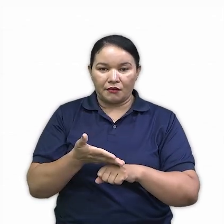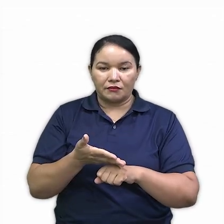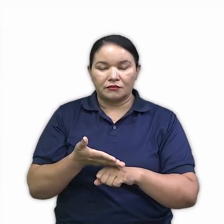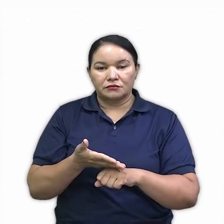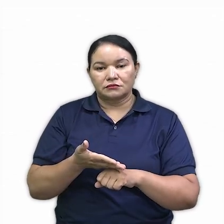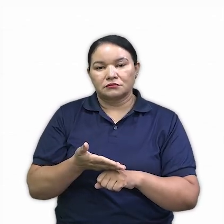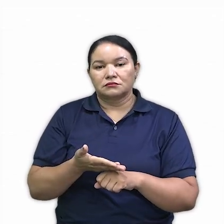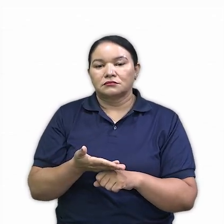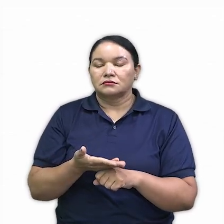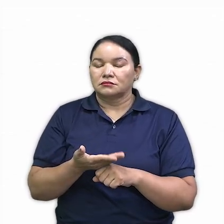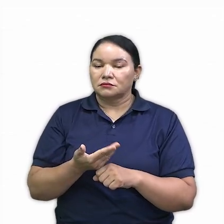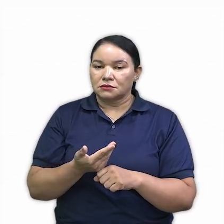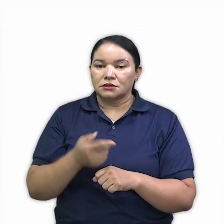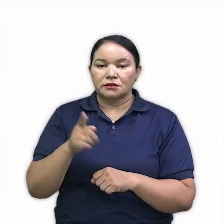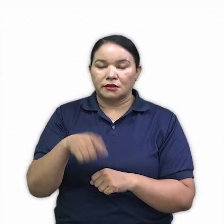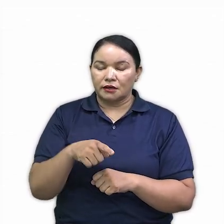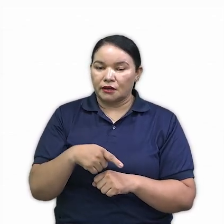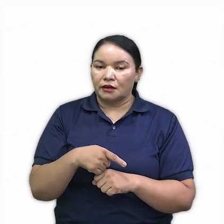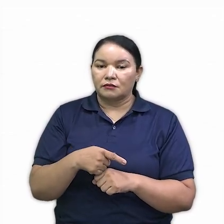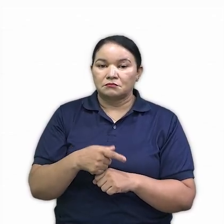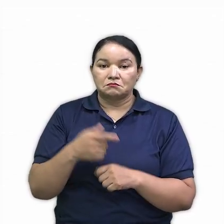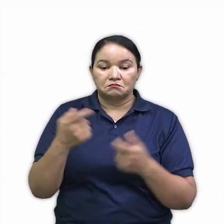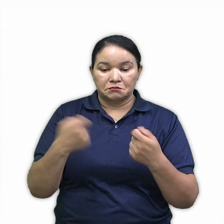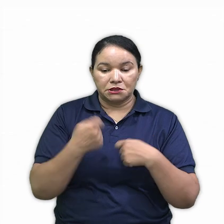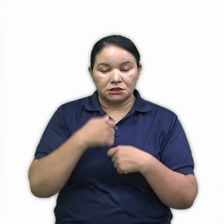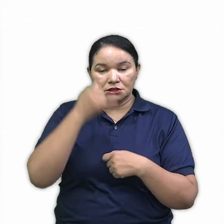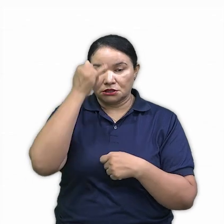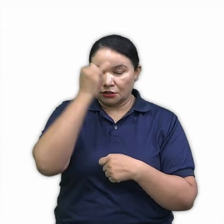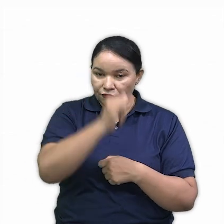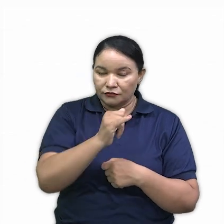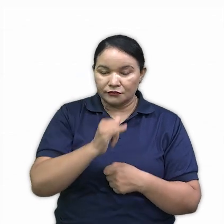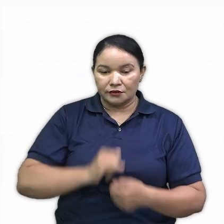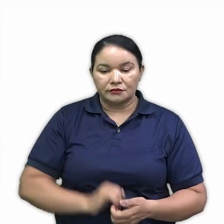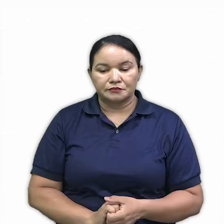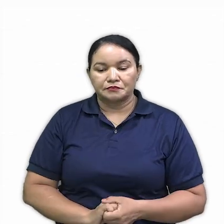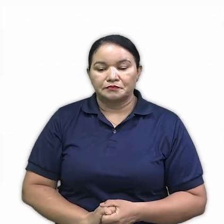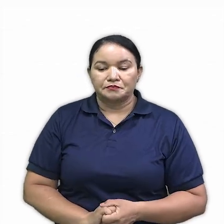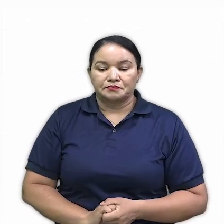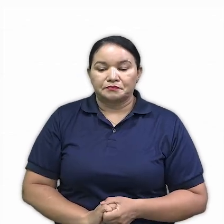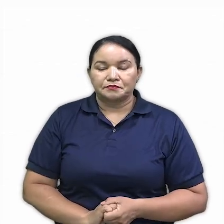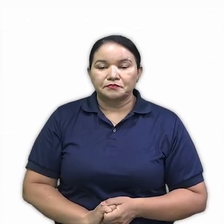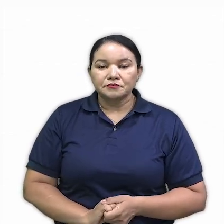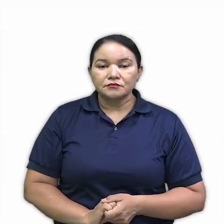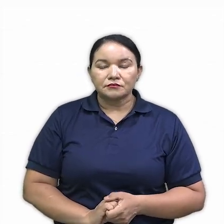mesmo. Mas pessoas, às vezes, dizem isso, né? Dizem isso.